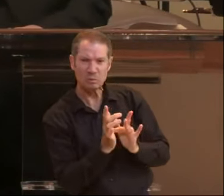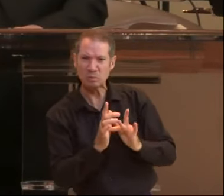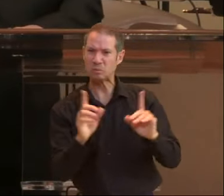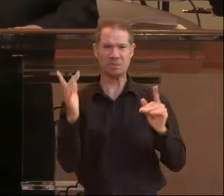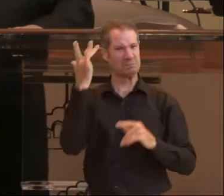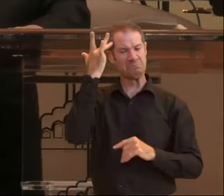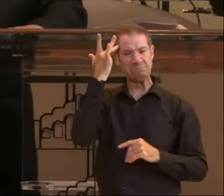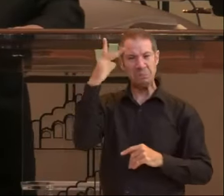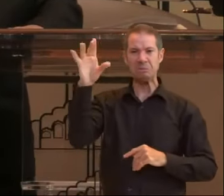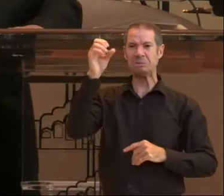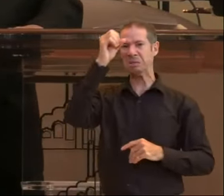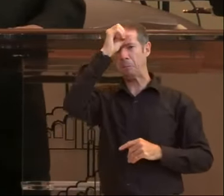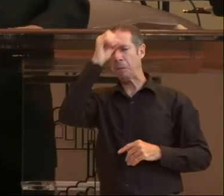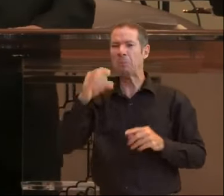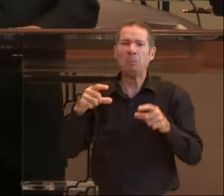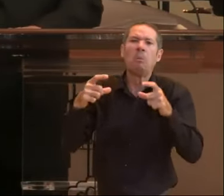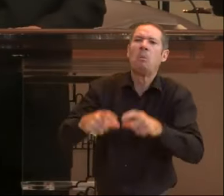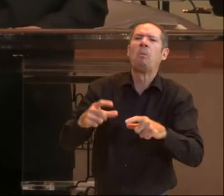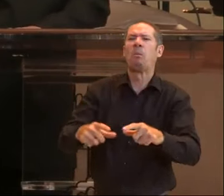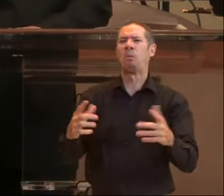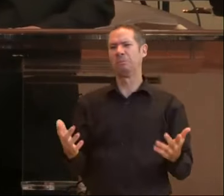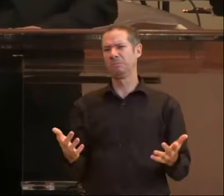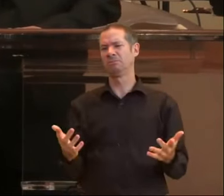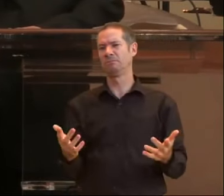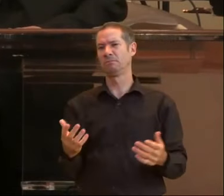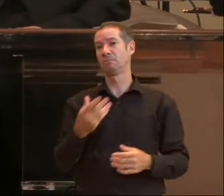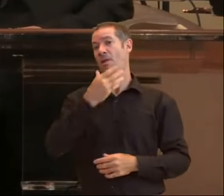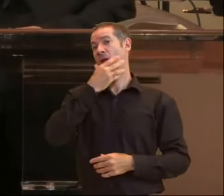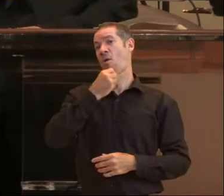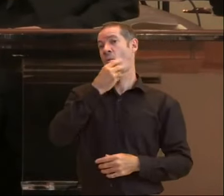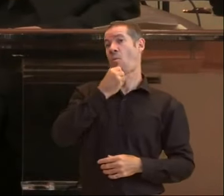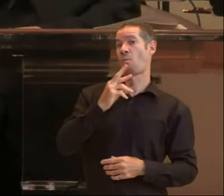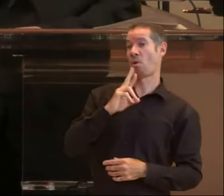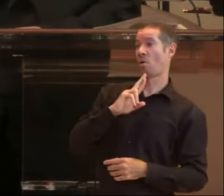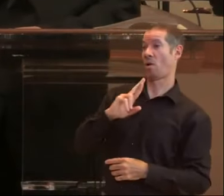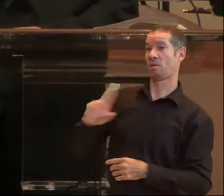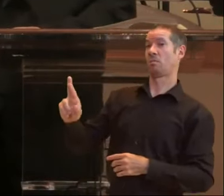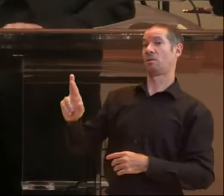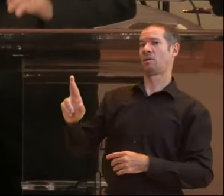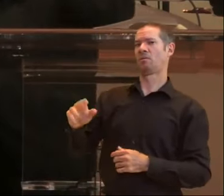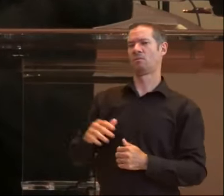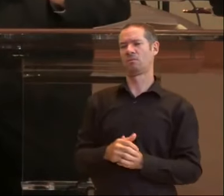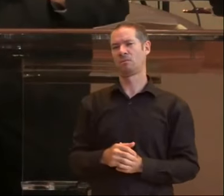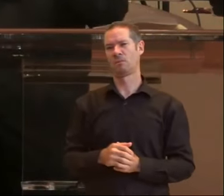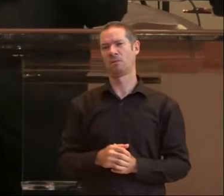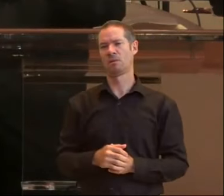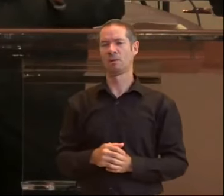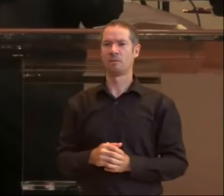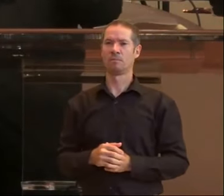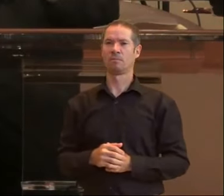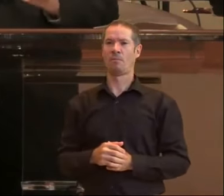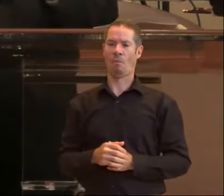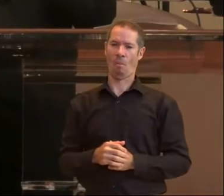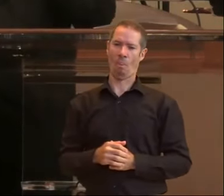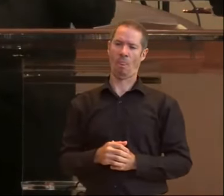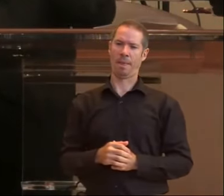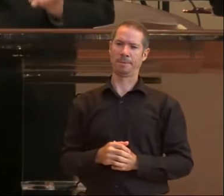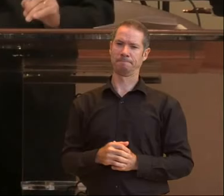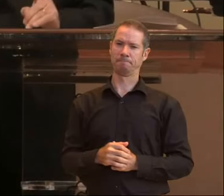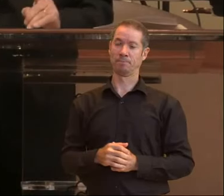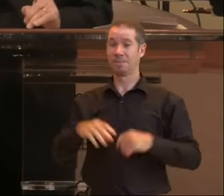não sabemos de onde é. O homem respondeu e disse-lhes: nisto, pois, está